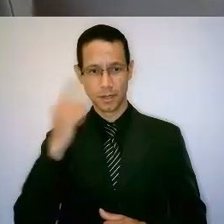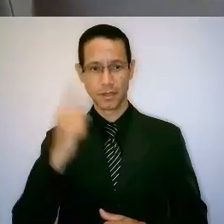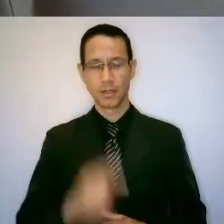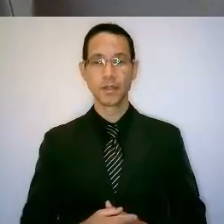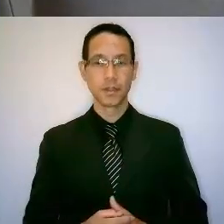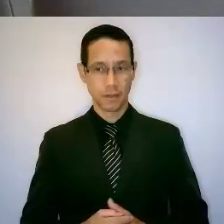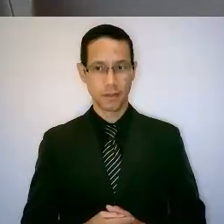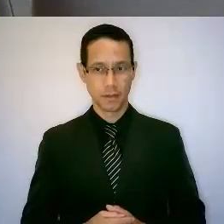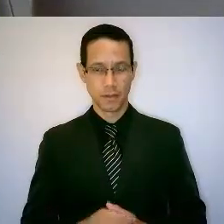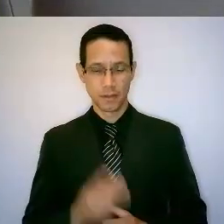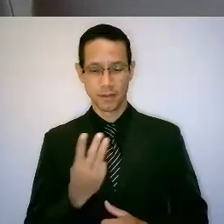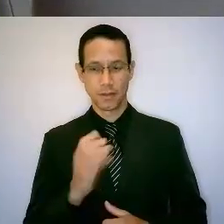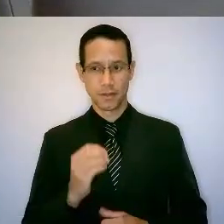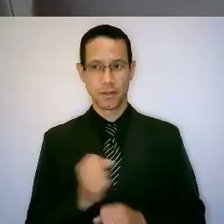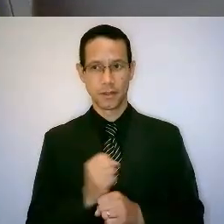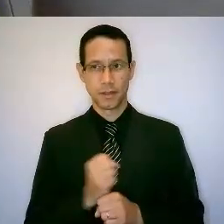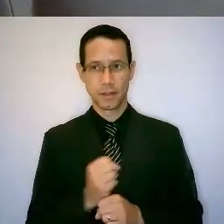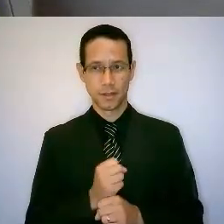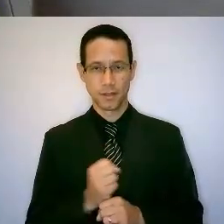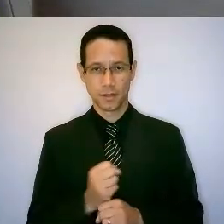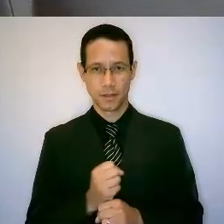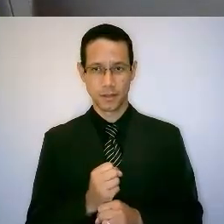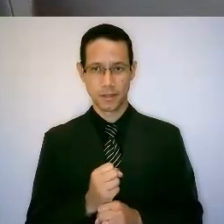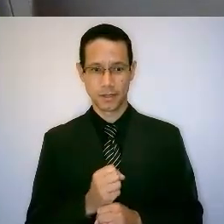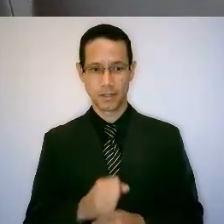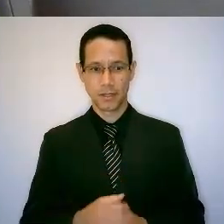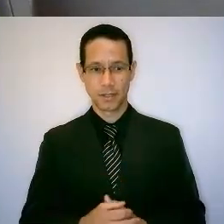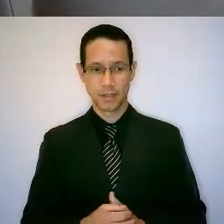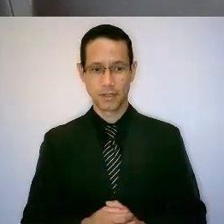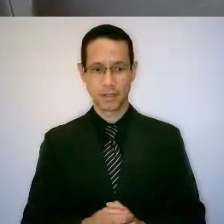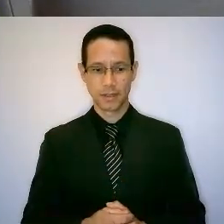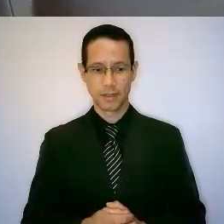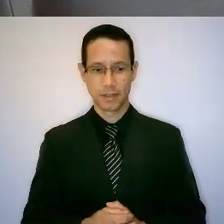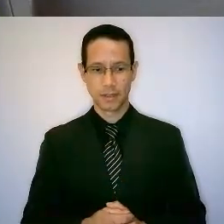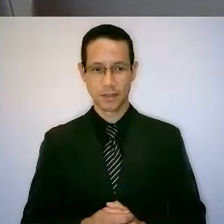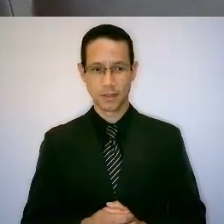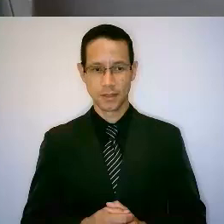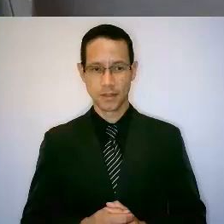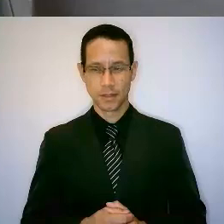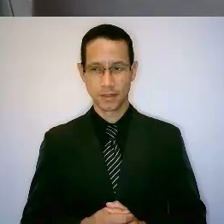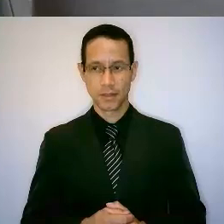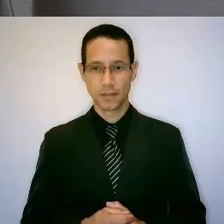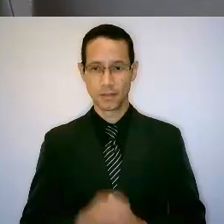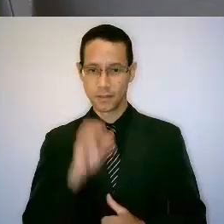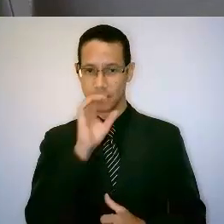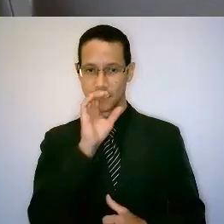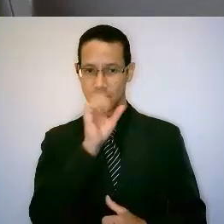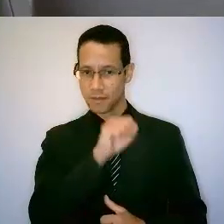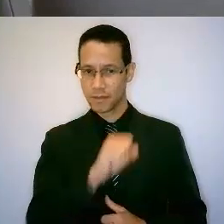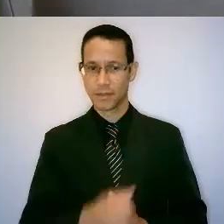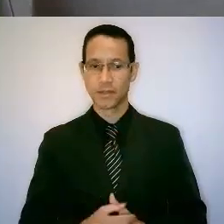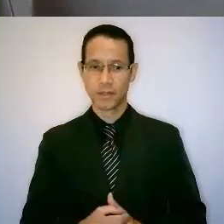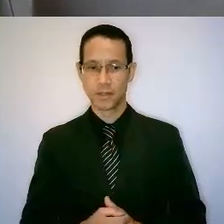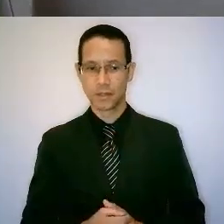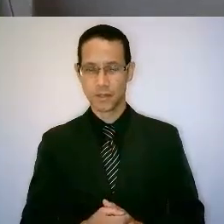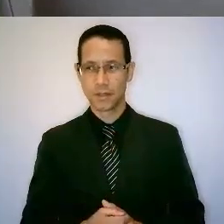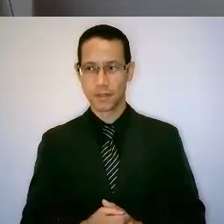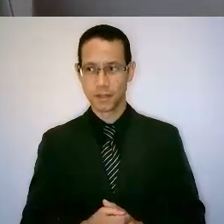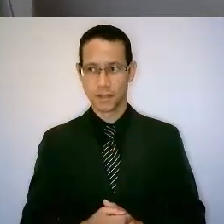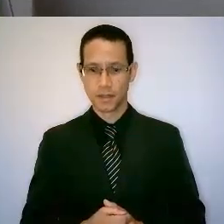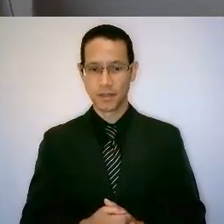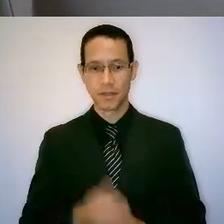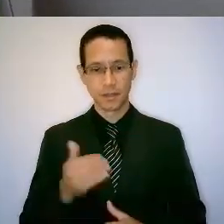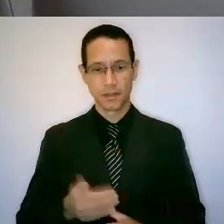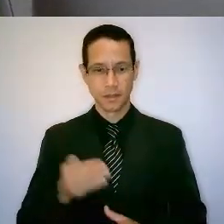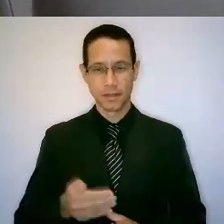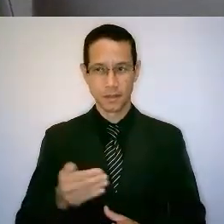nossos 30 anos de judicadora foram 30 anos que passaram muito rápido né e cada de cada vez mais a